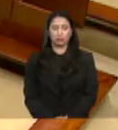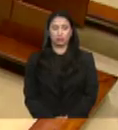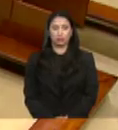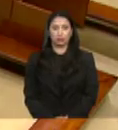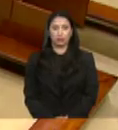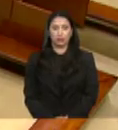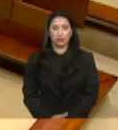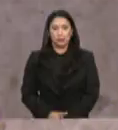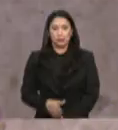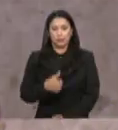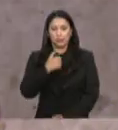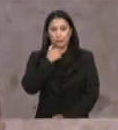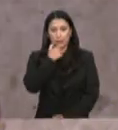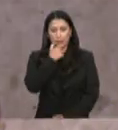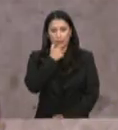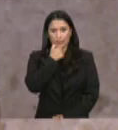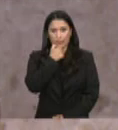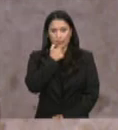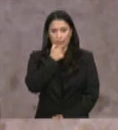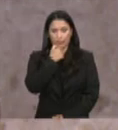todos voltam